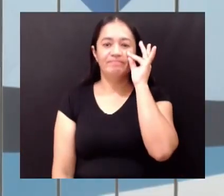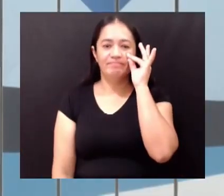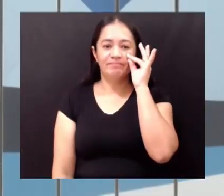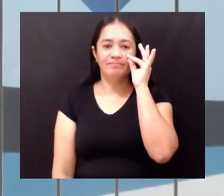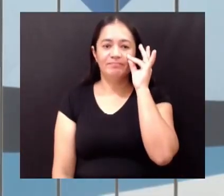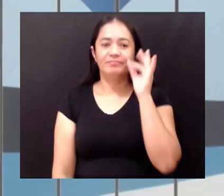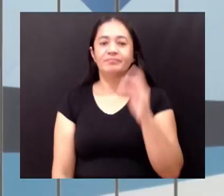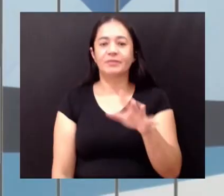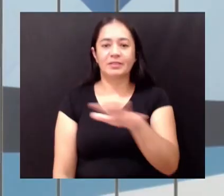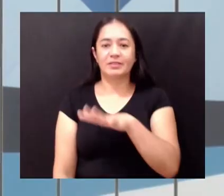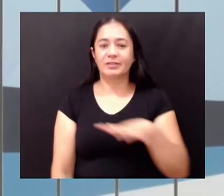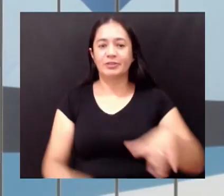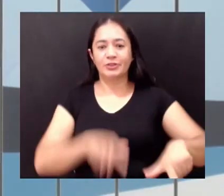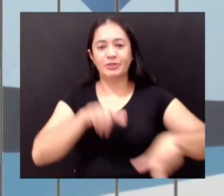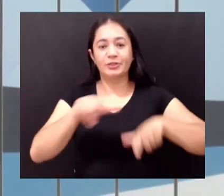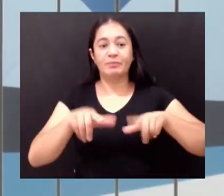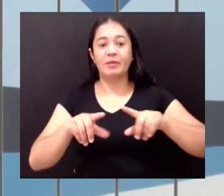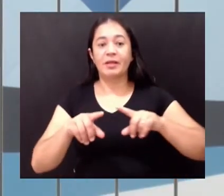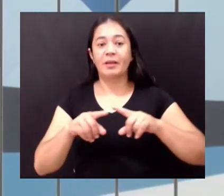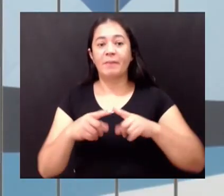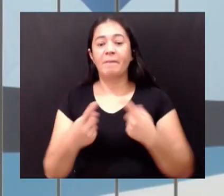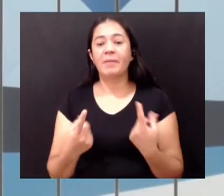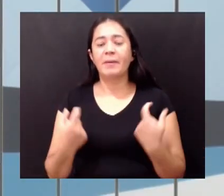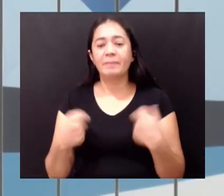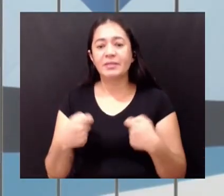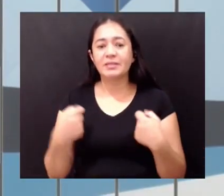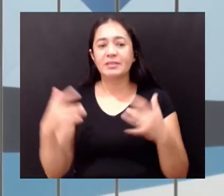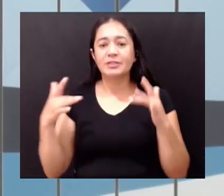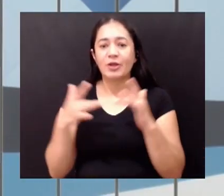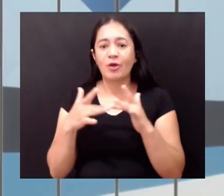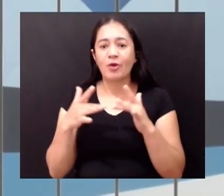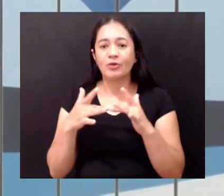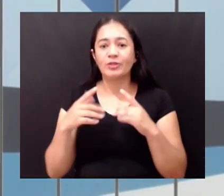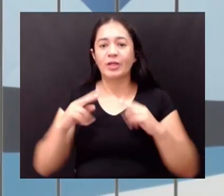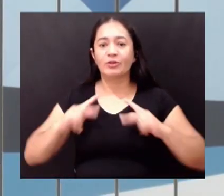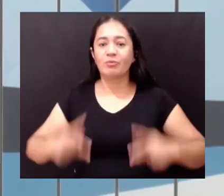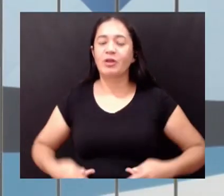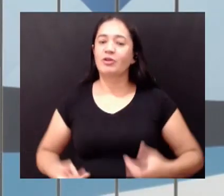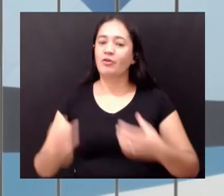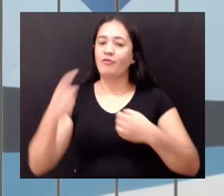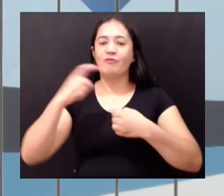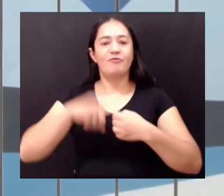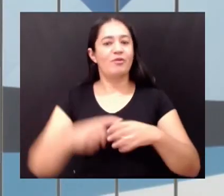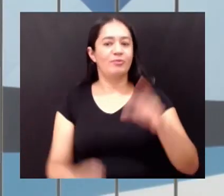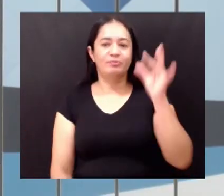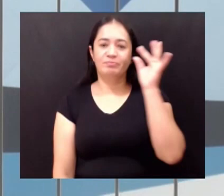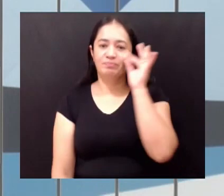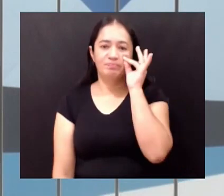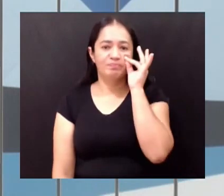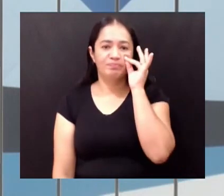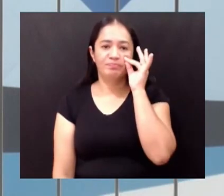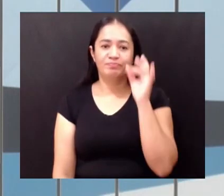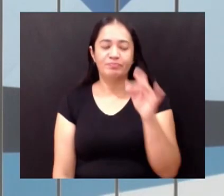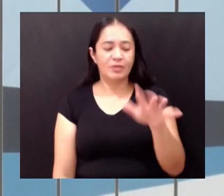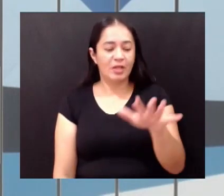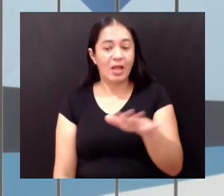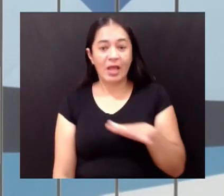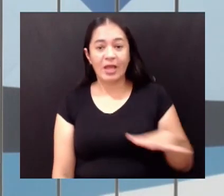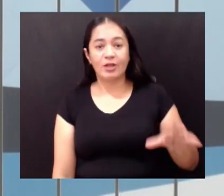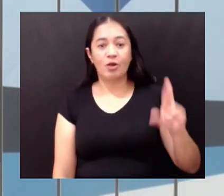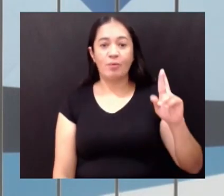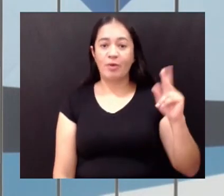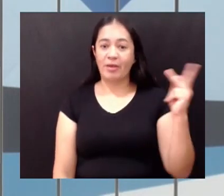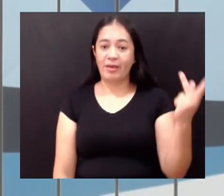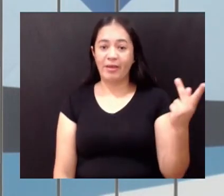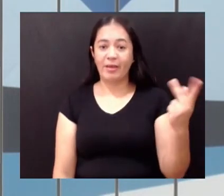Áreas que demandam contato humano voltam para o presencial, né? Então, áreas como recursos humanos, por exemplo, precisa estar ali